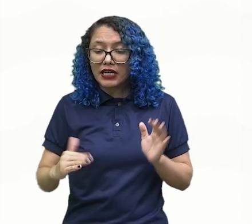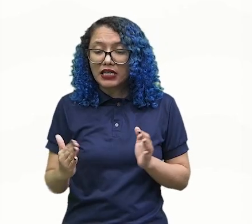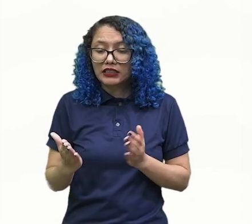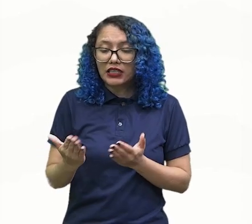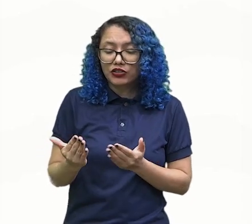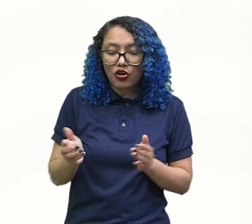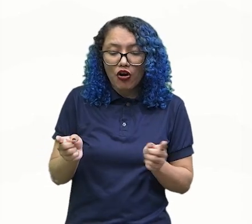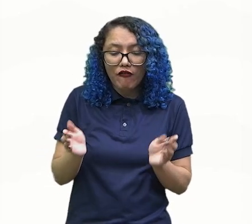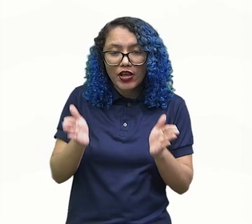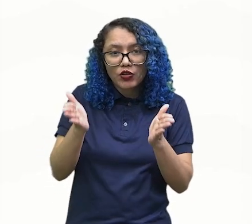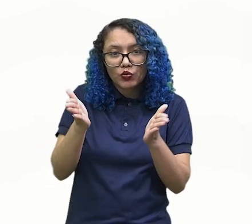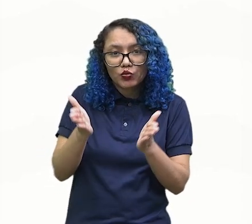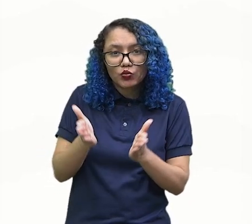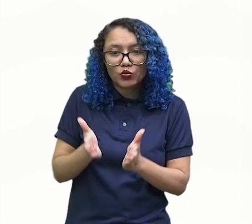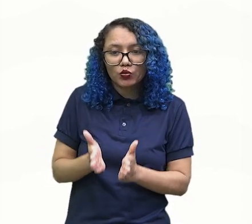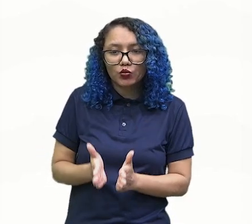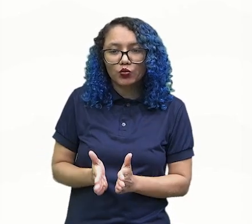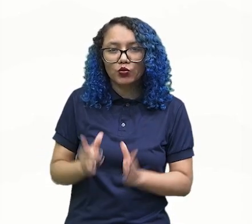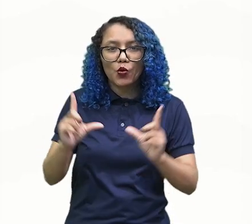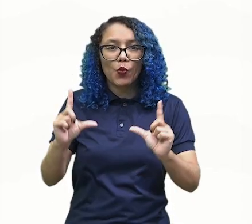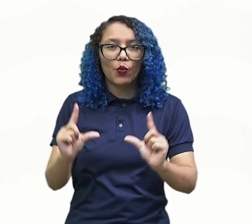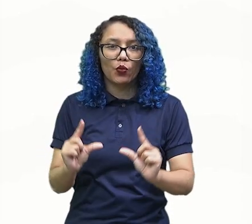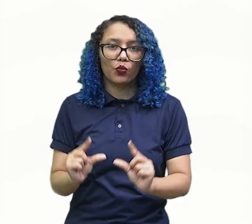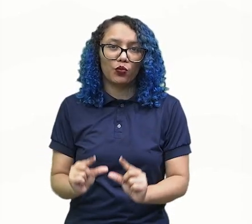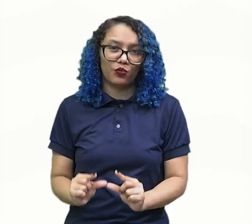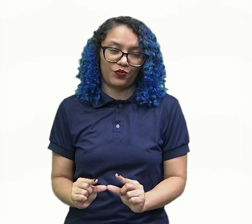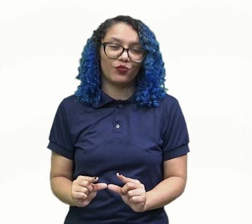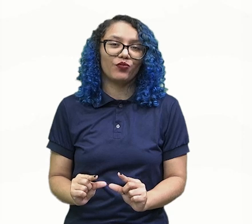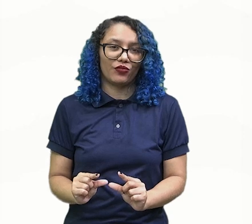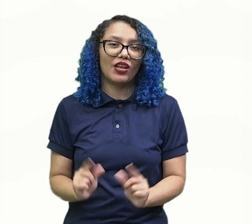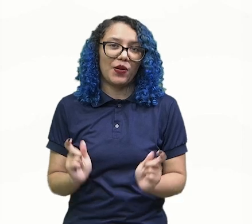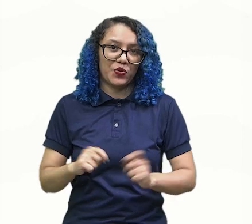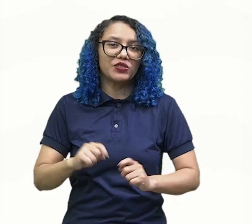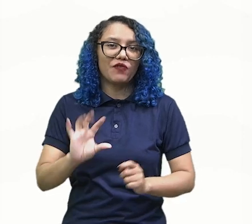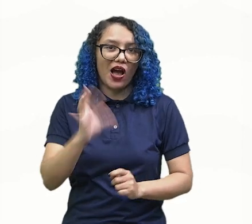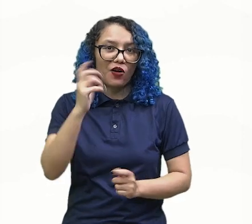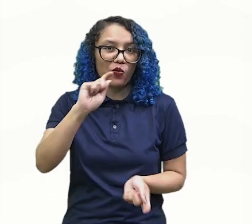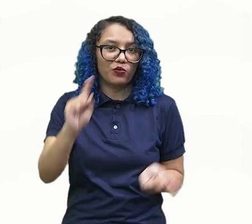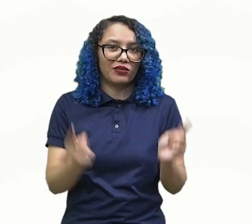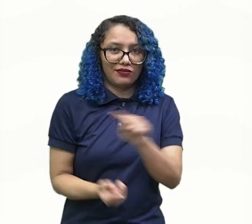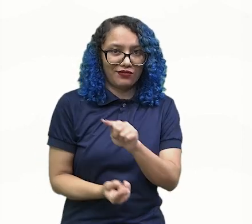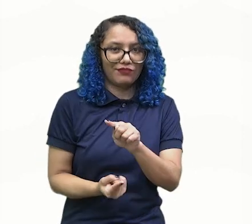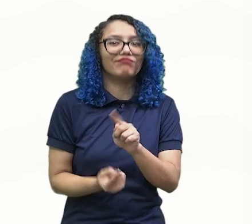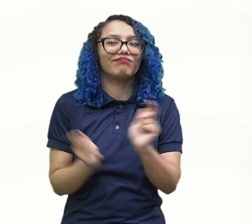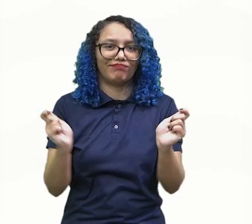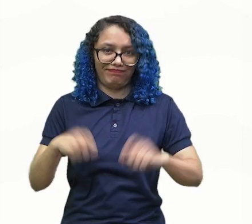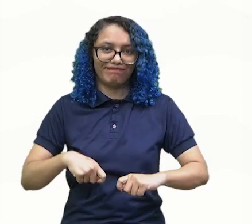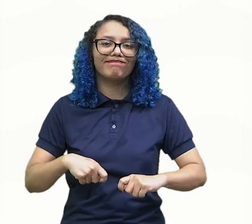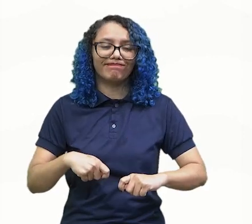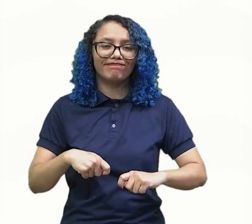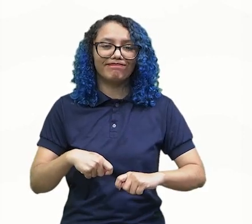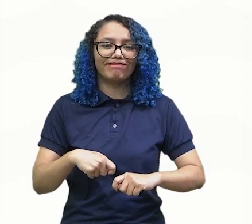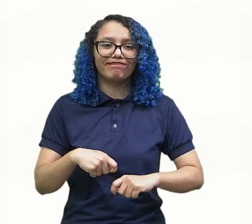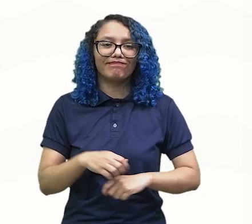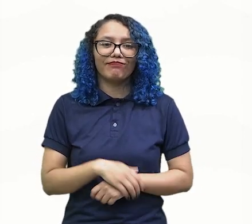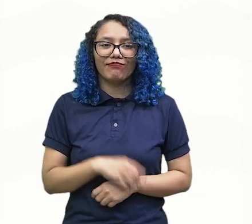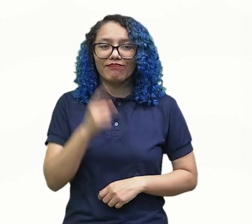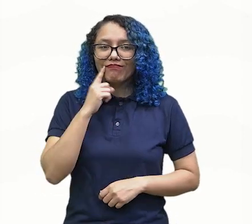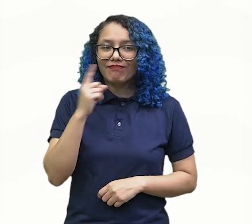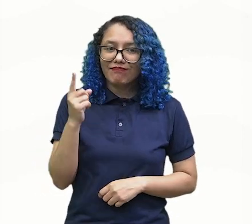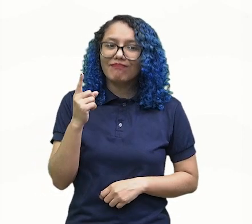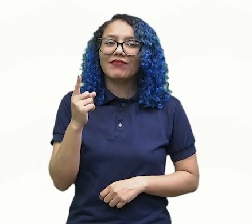de crianças, tá bom? Então, a estrutura etária ela também acaba refletindo todas essas